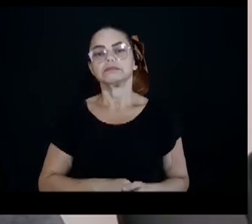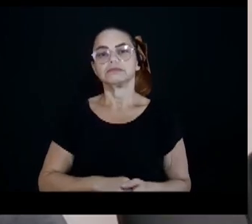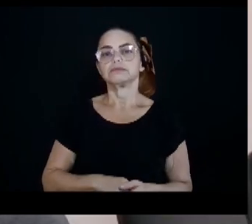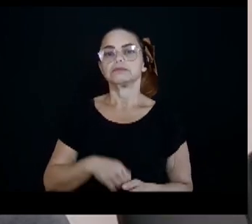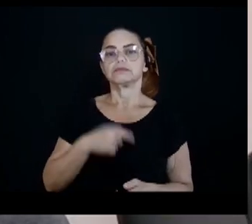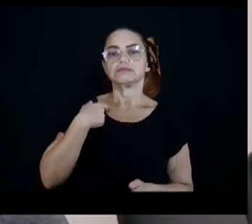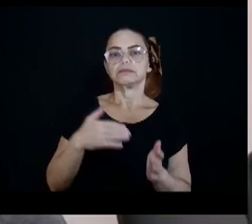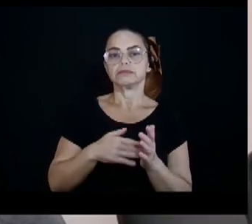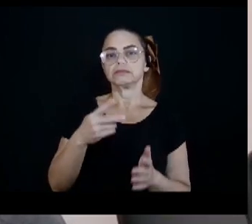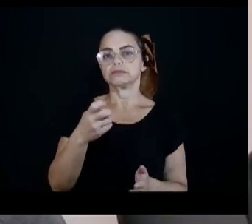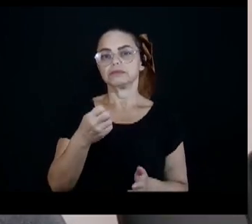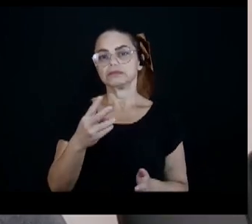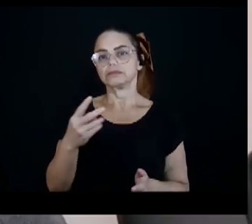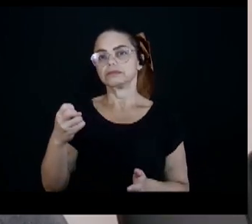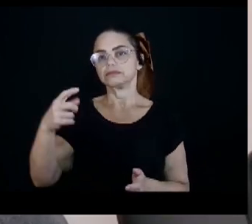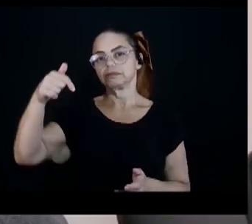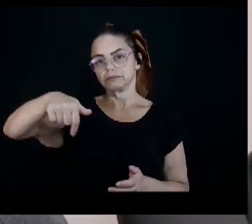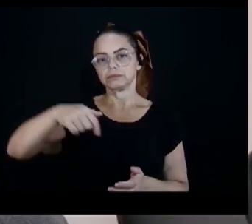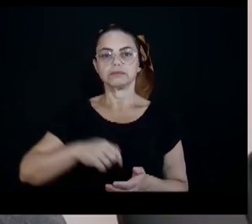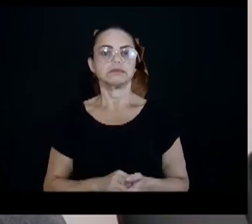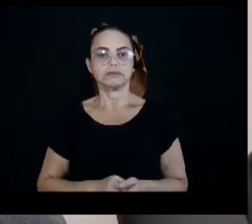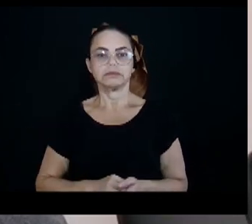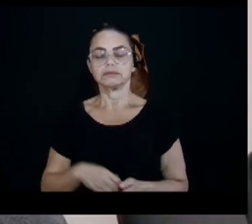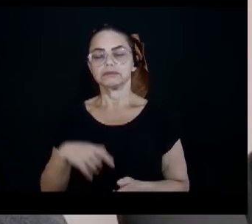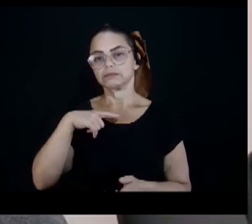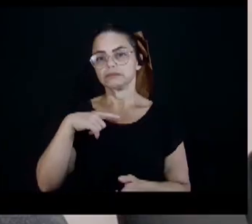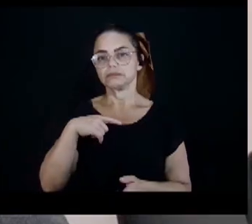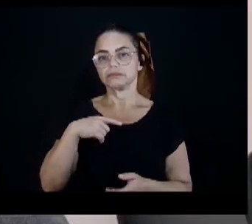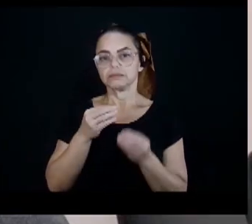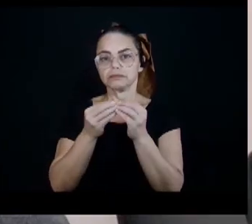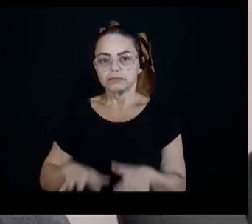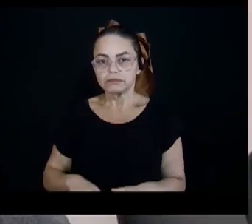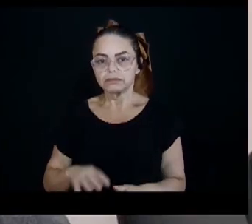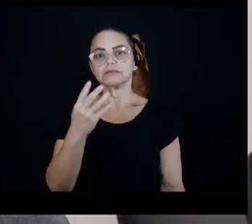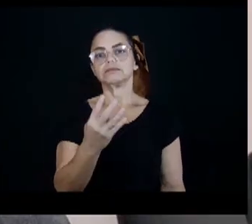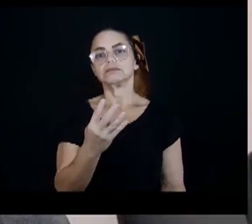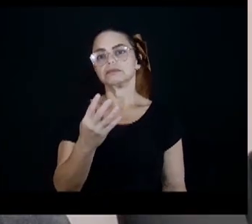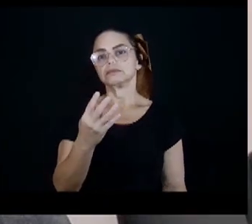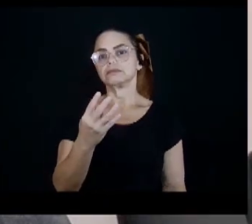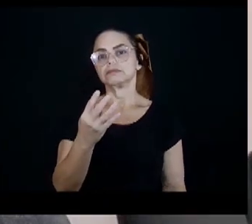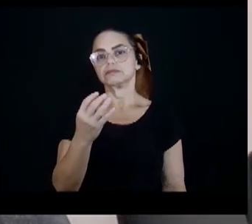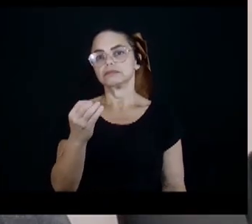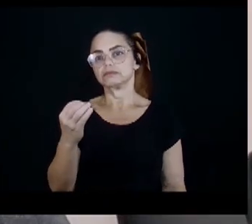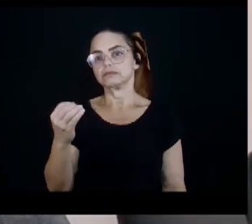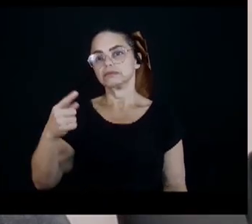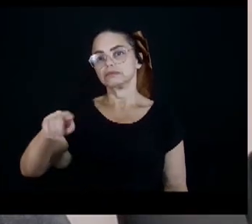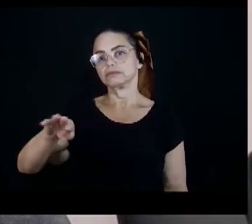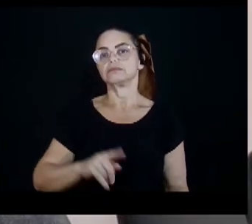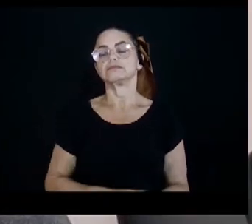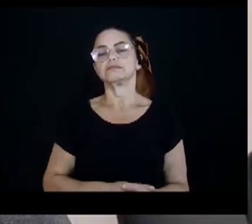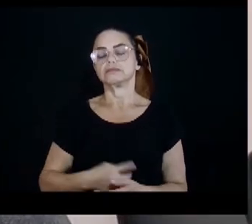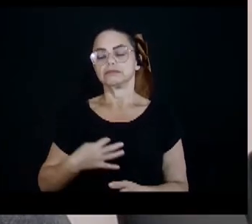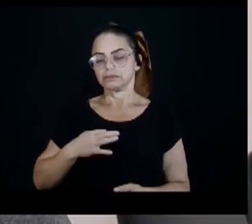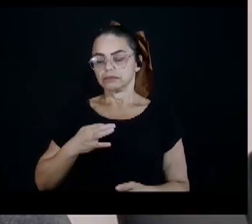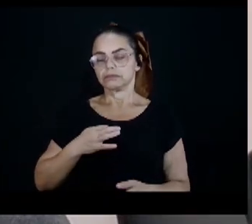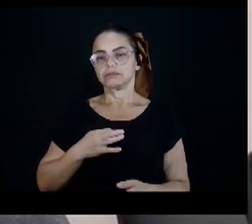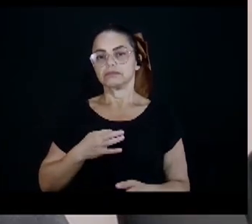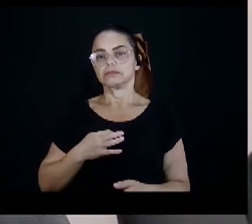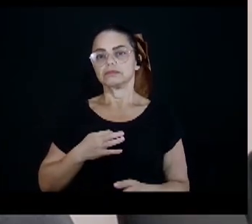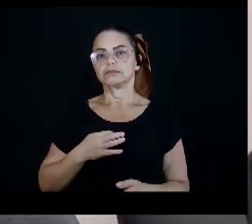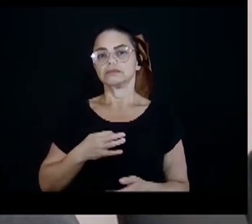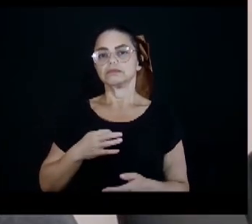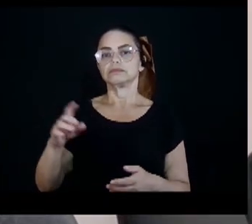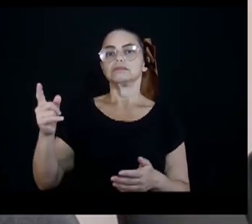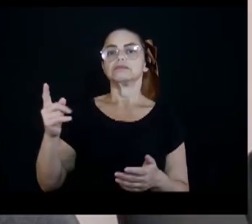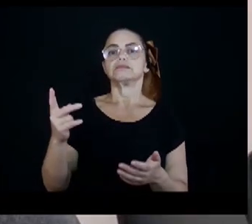2027 haverá um prejuízo de 400 milhões de unidades de roupas por tamanhos errados devolvidos.